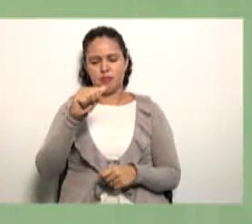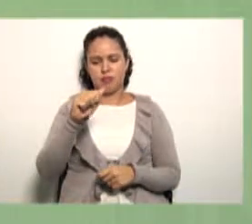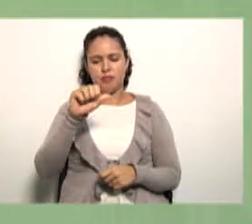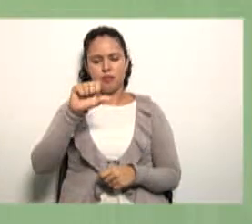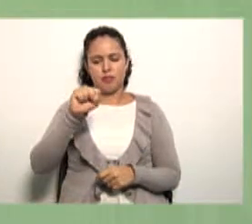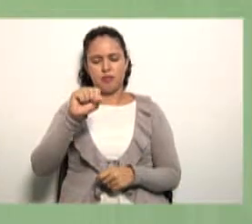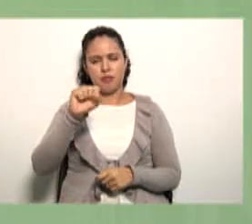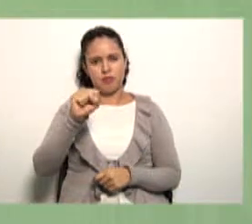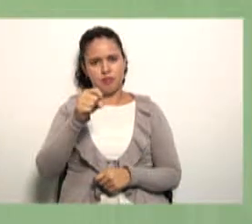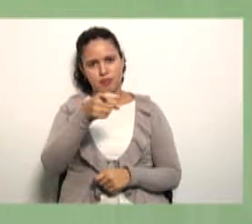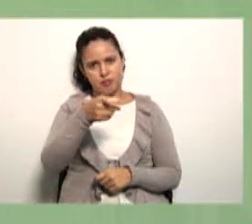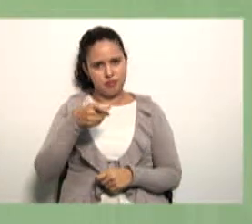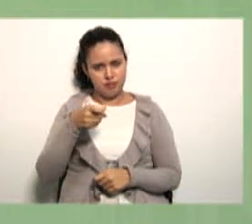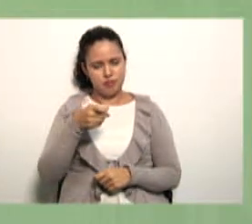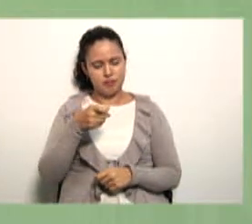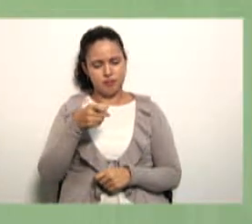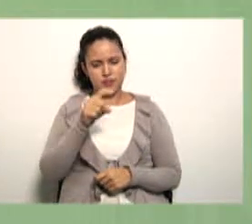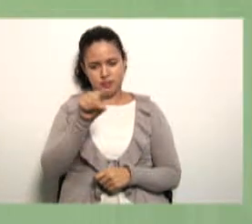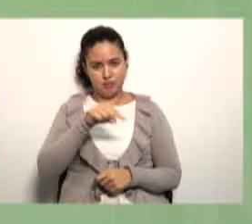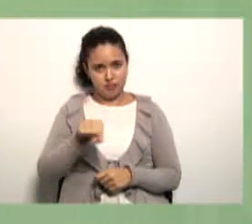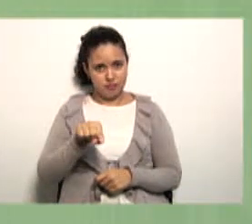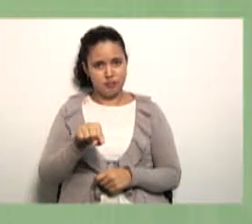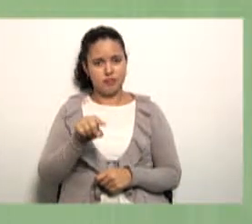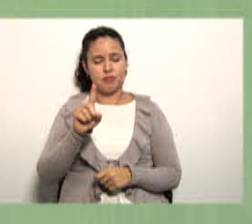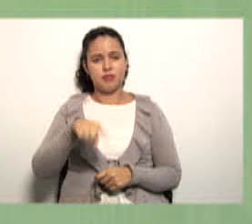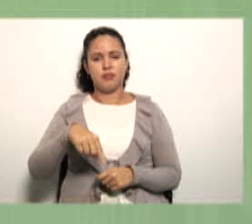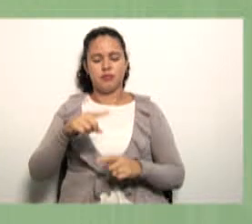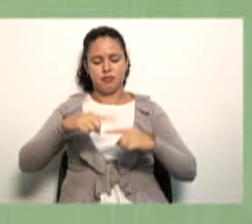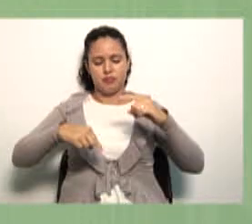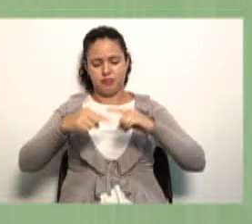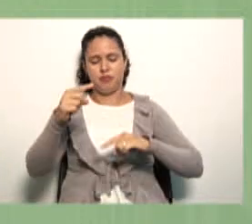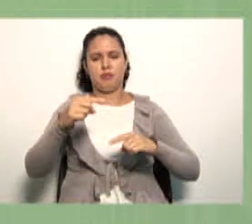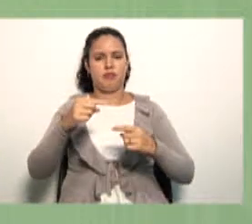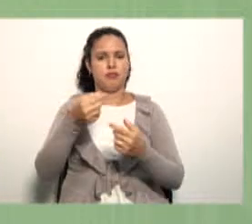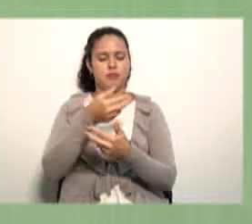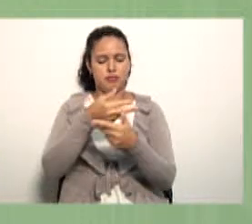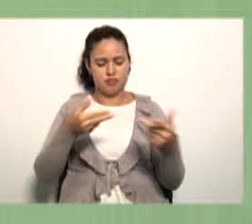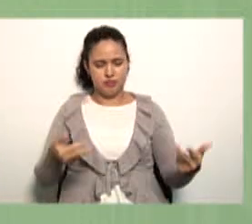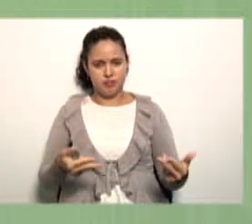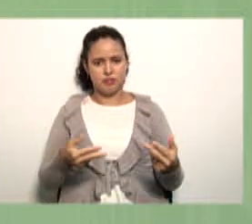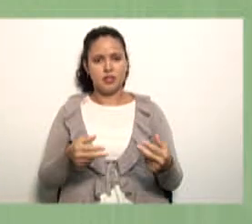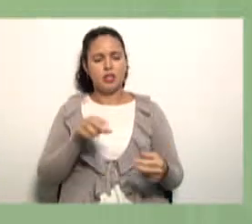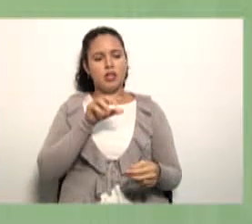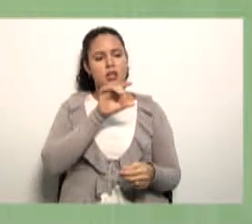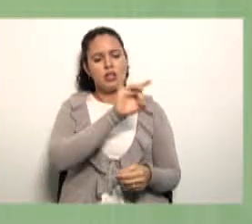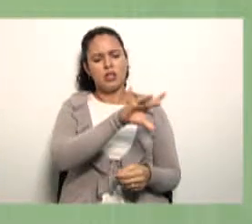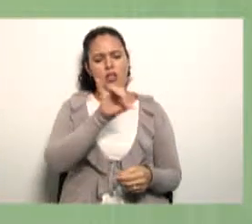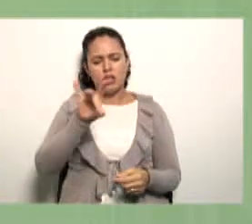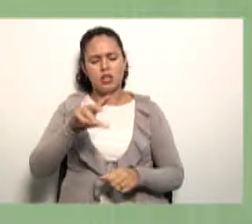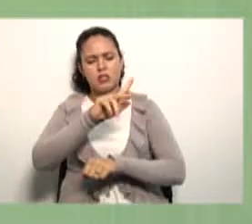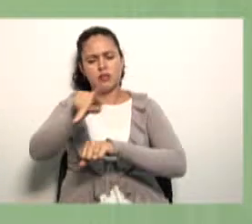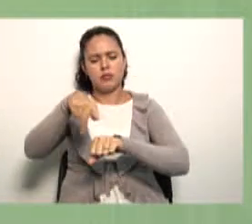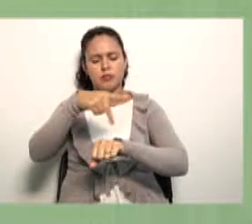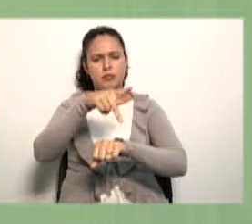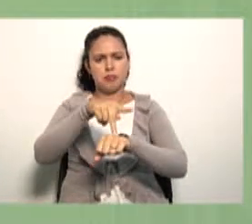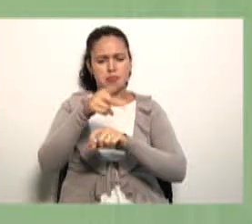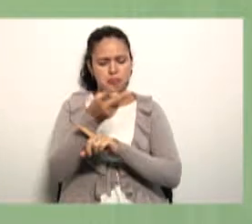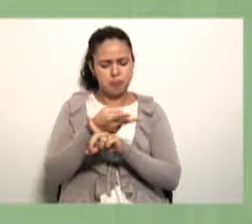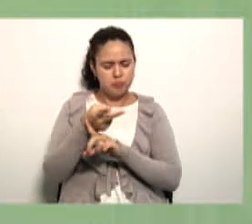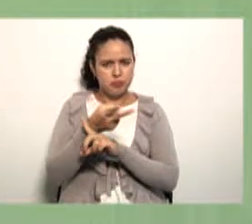que cada nação, portanto, procura usar esses recursos produtivos